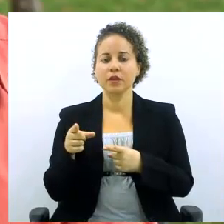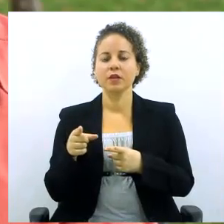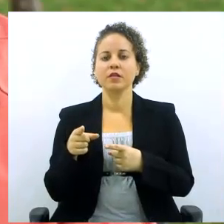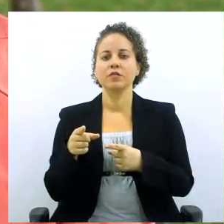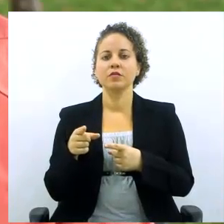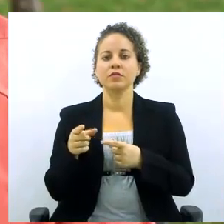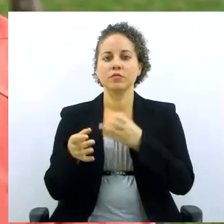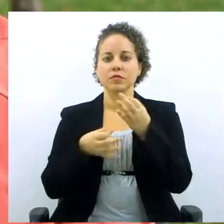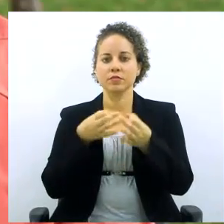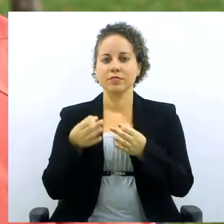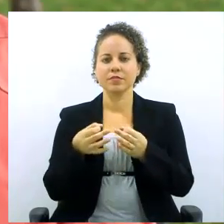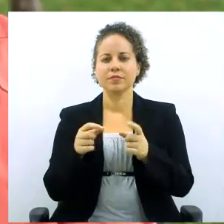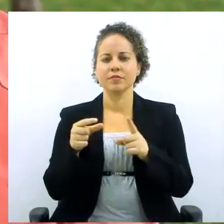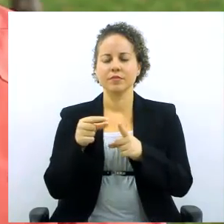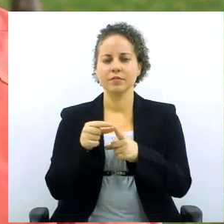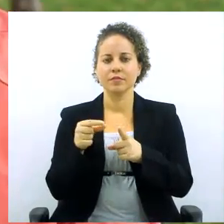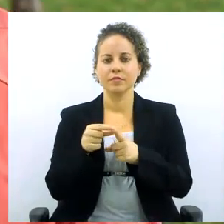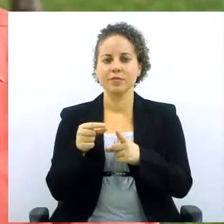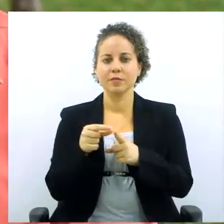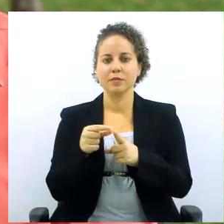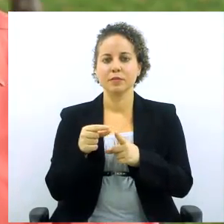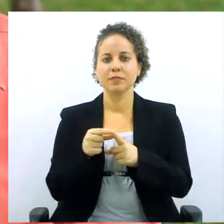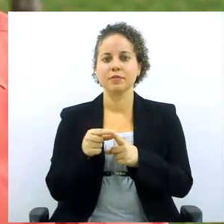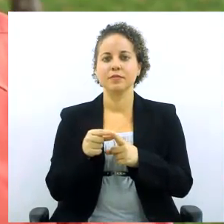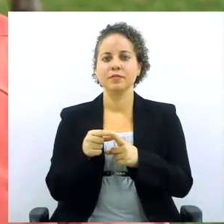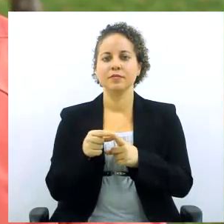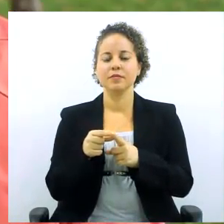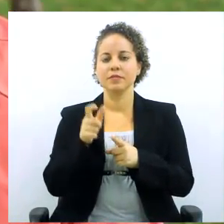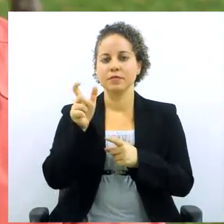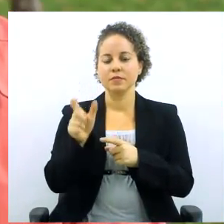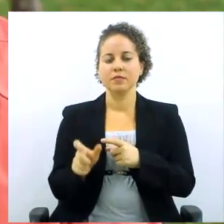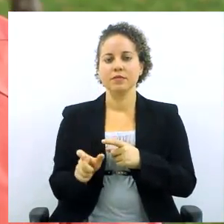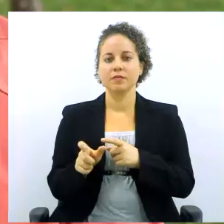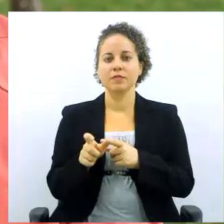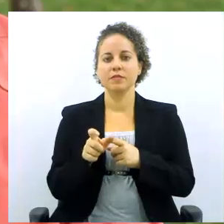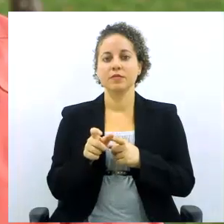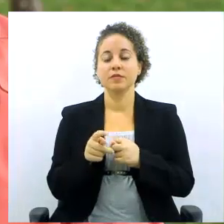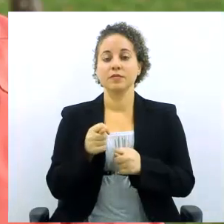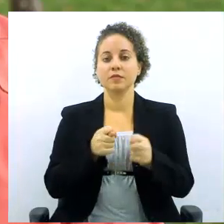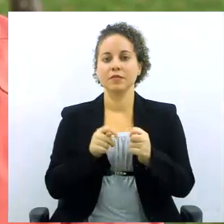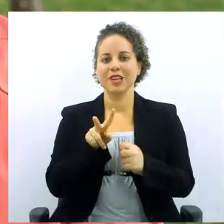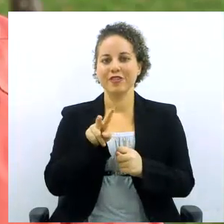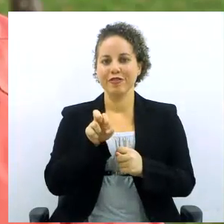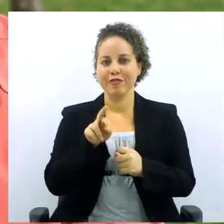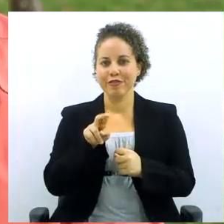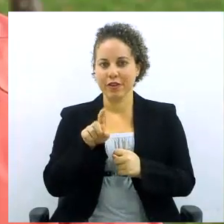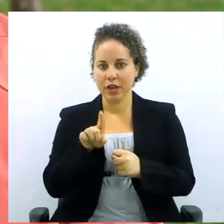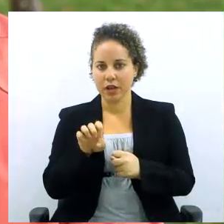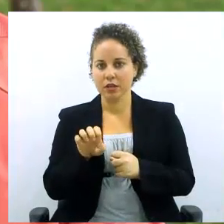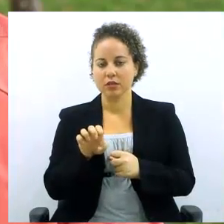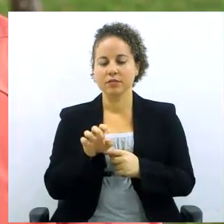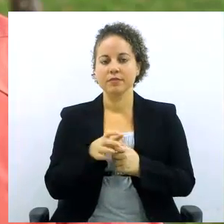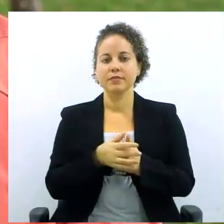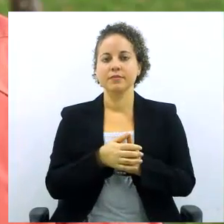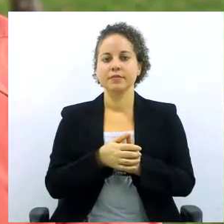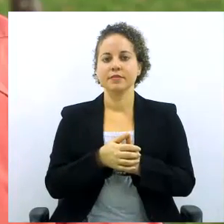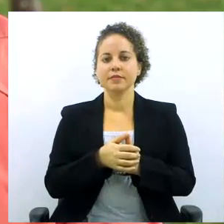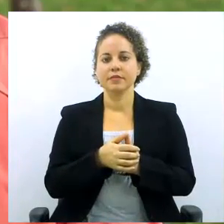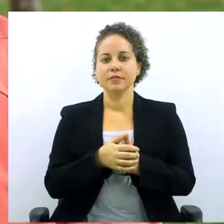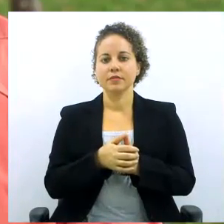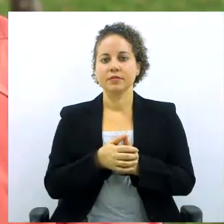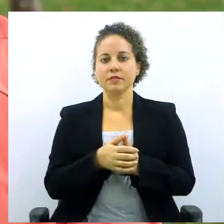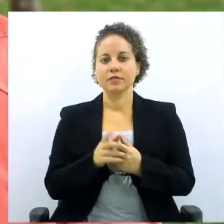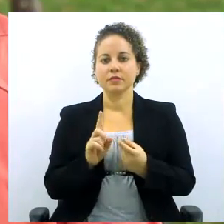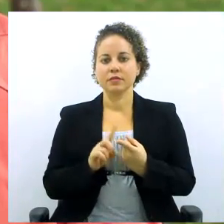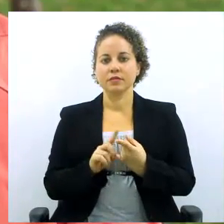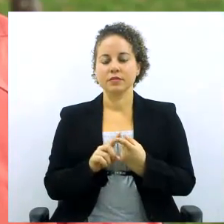respeito, apesar de a palavra, bom, não existe homem verde assim, né? Então, mas o que seria a